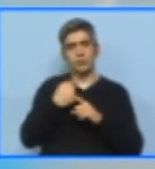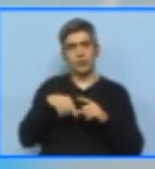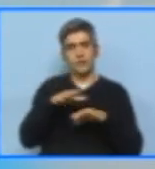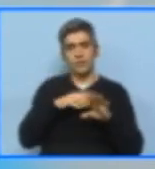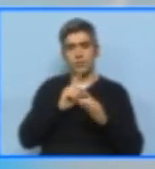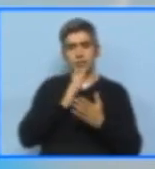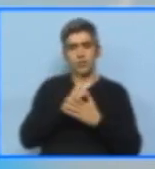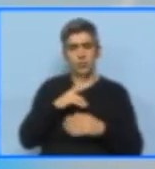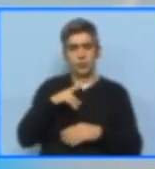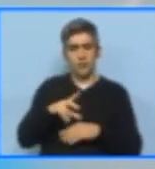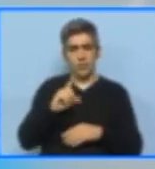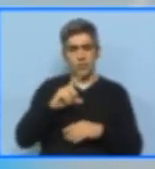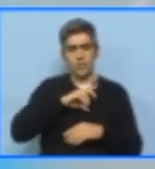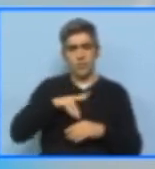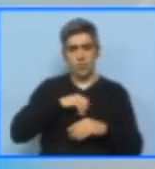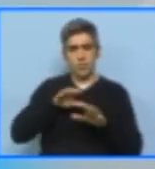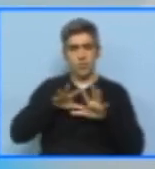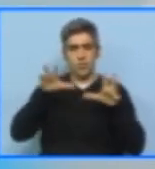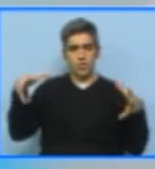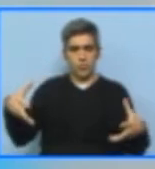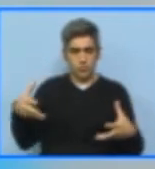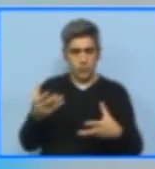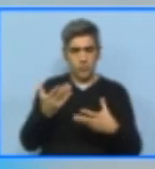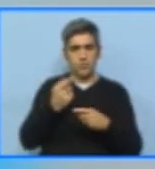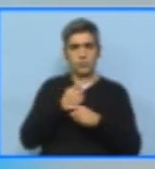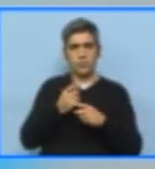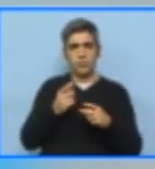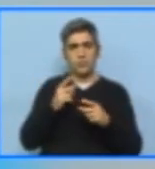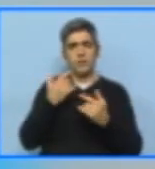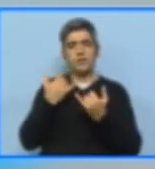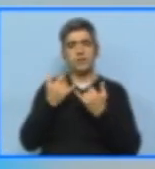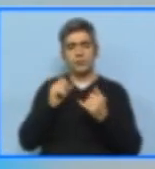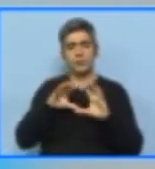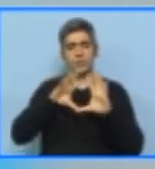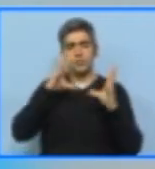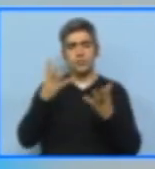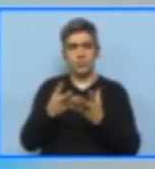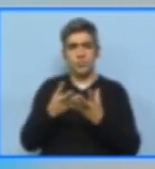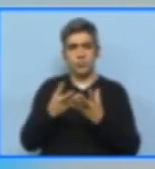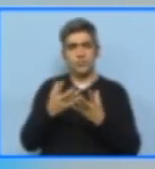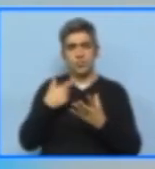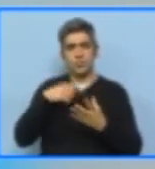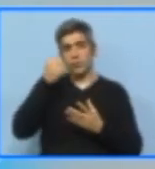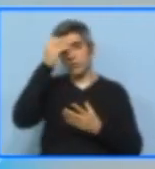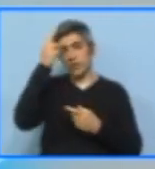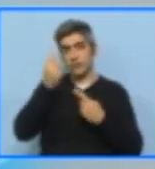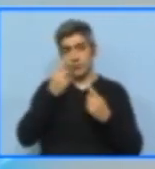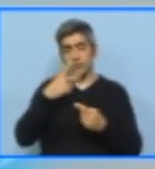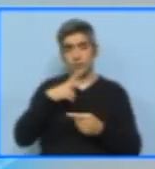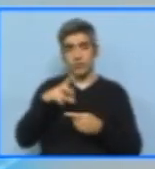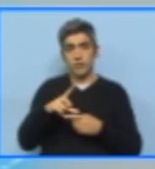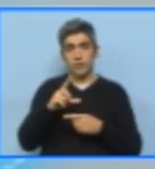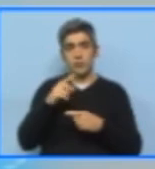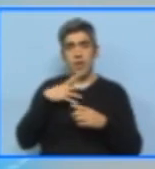é para Portugal, é para o mundo. Não é? A globalização, o continente digital é o mundo inteiro. E às vezes esquecemos disso, e os portugueses que